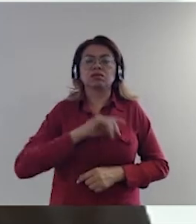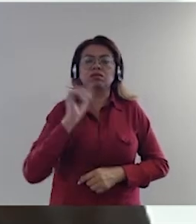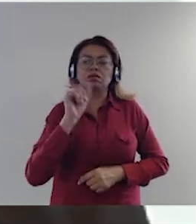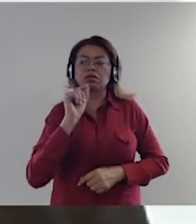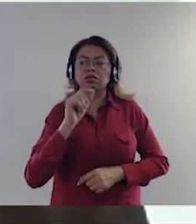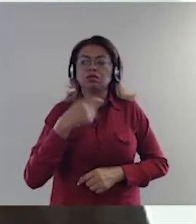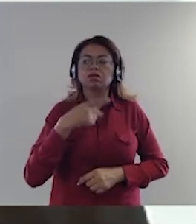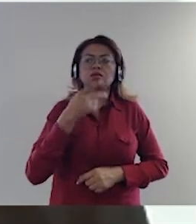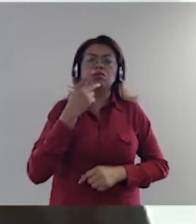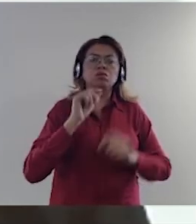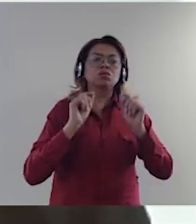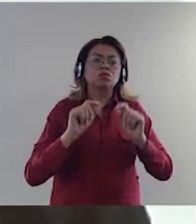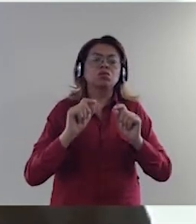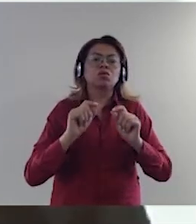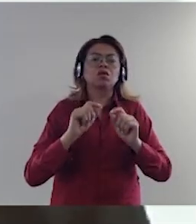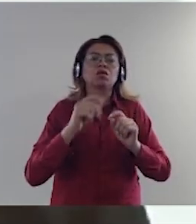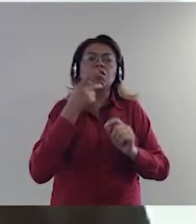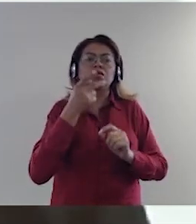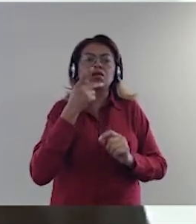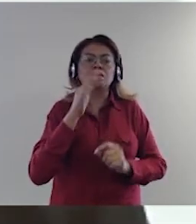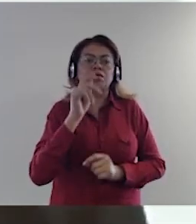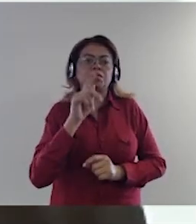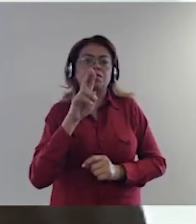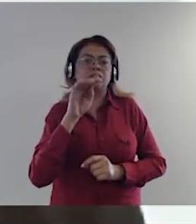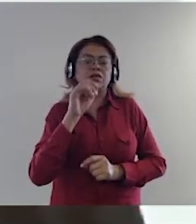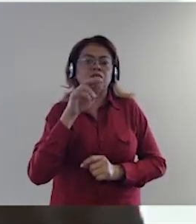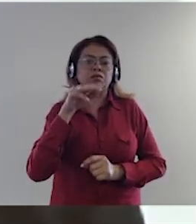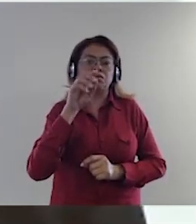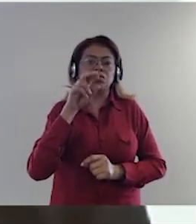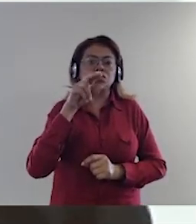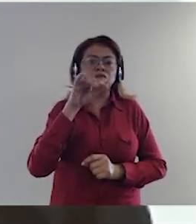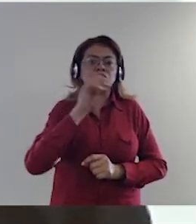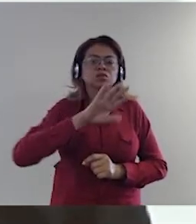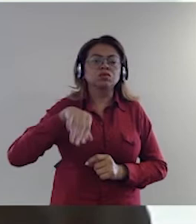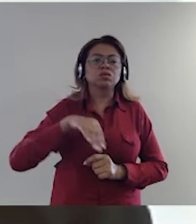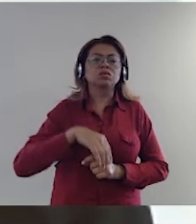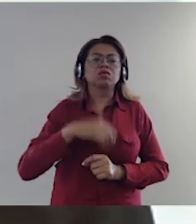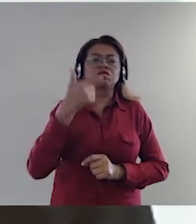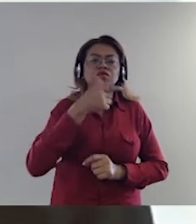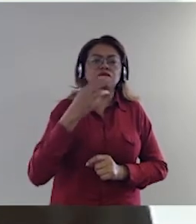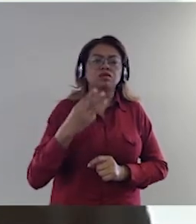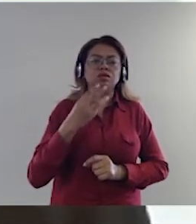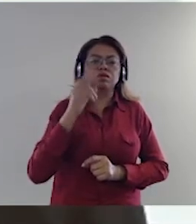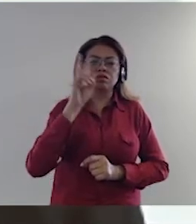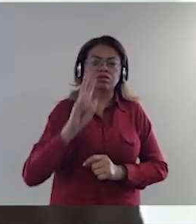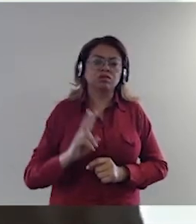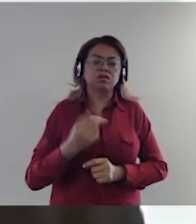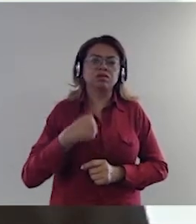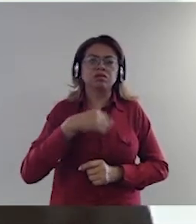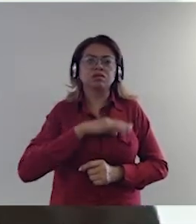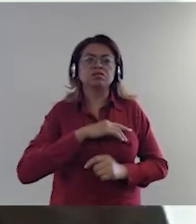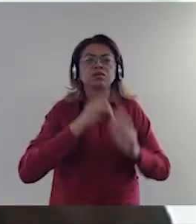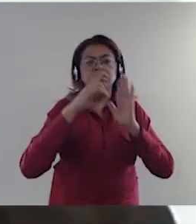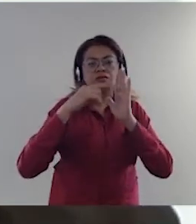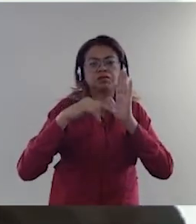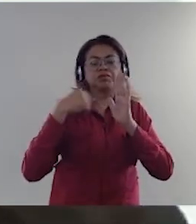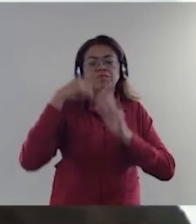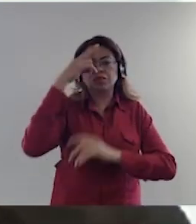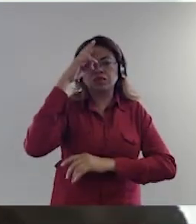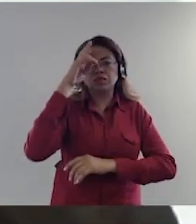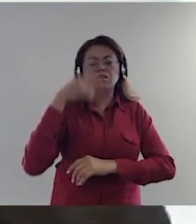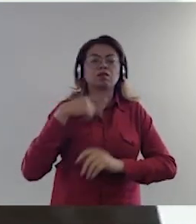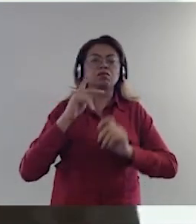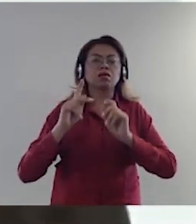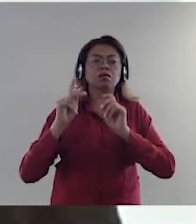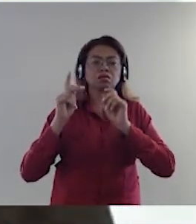Constituição Brasileira de 88 fala em patrimônio, né, e apenas 23 vezes em que há referência à